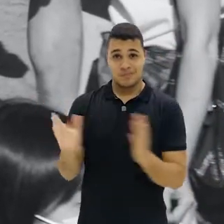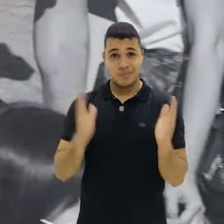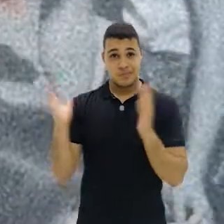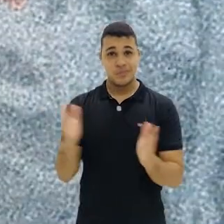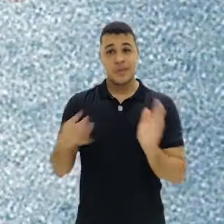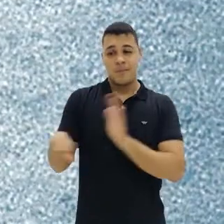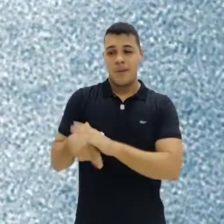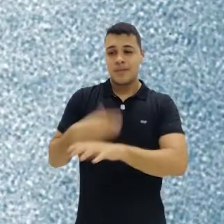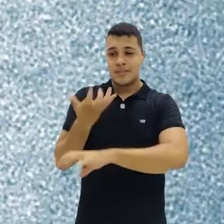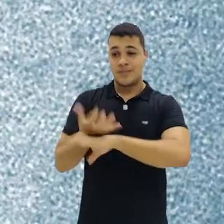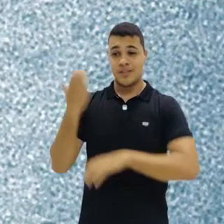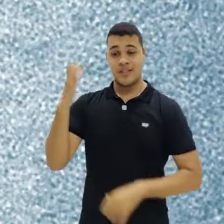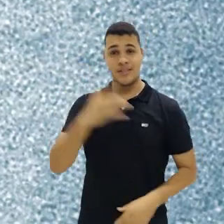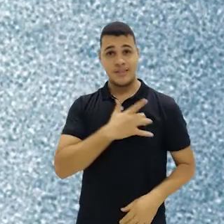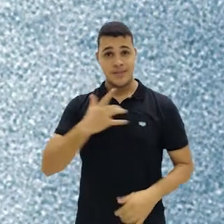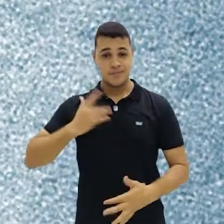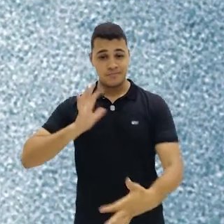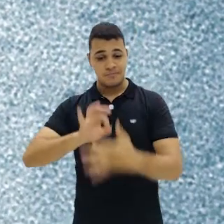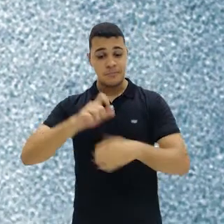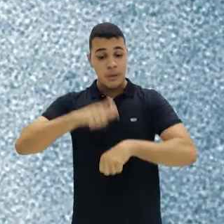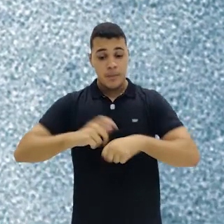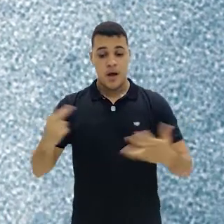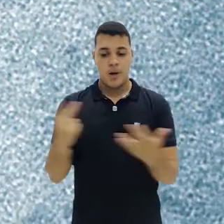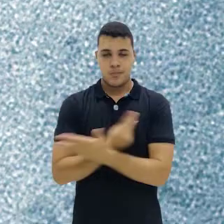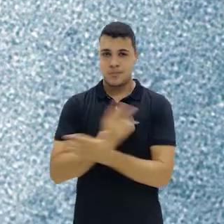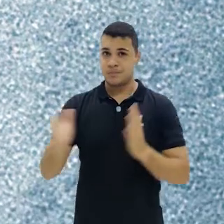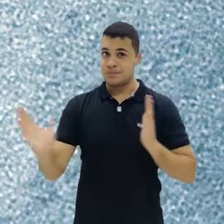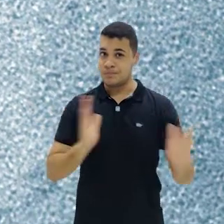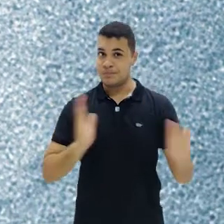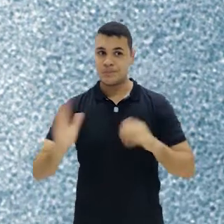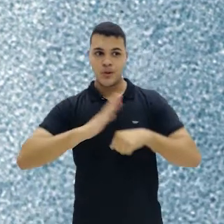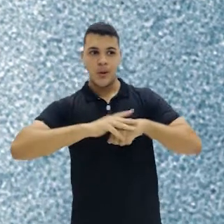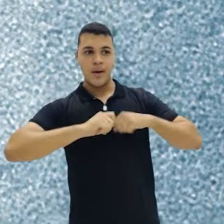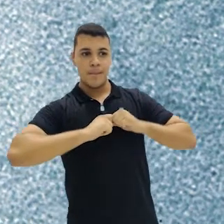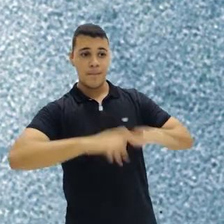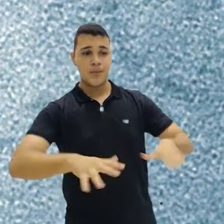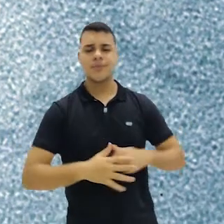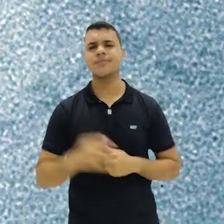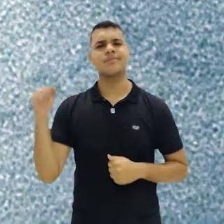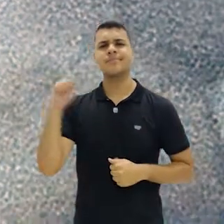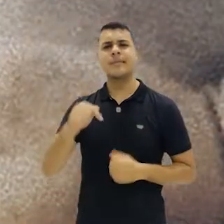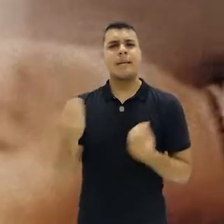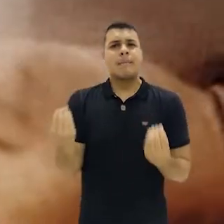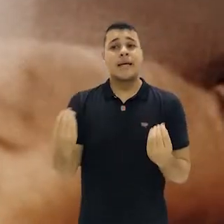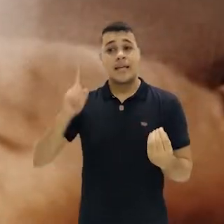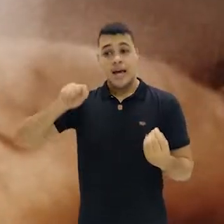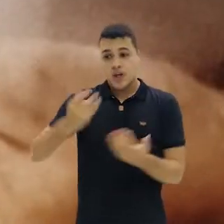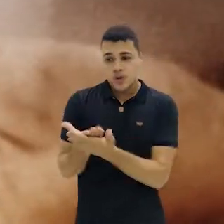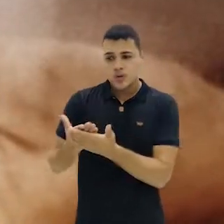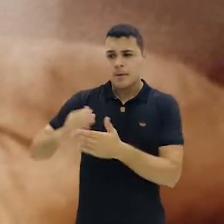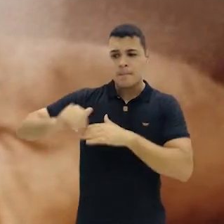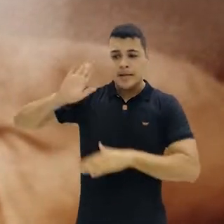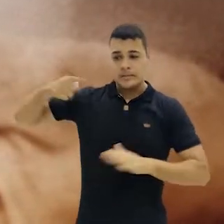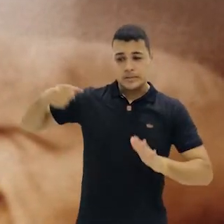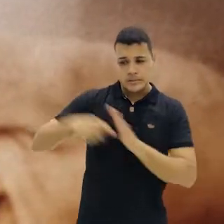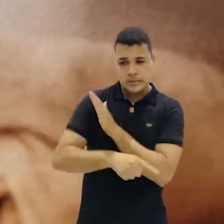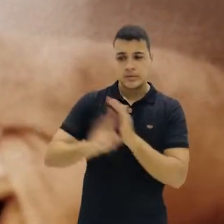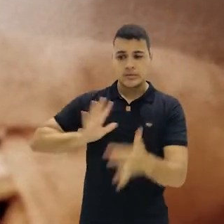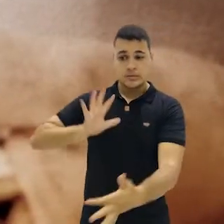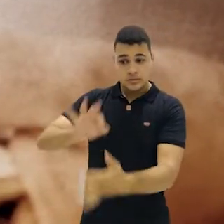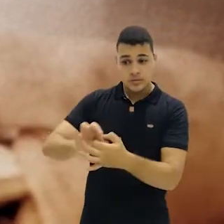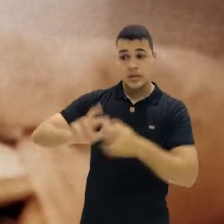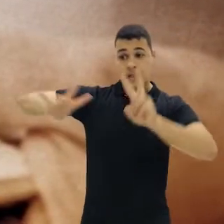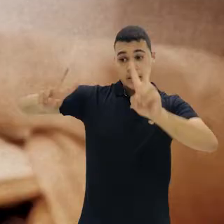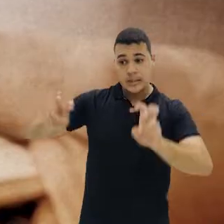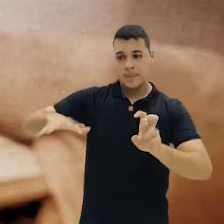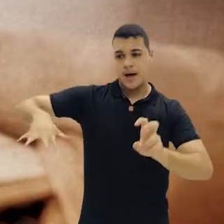e Saúde em tempos de pandemia, que pretende aprofundar a discussão em torno do tema da epidemiologia, nossa aula